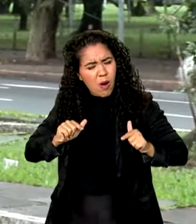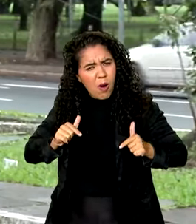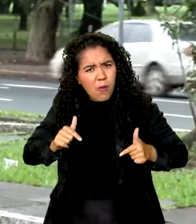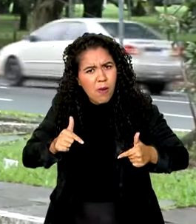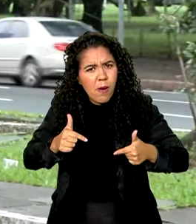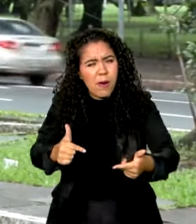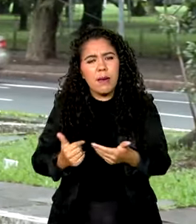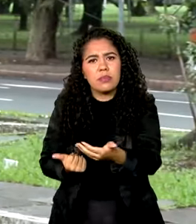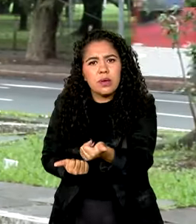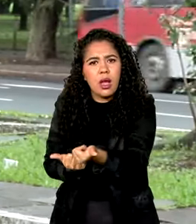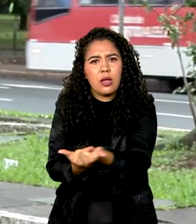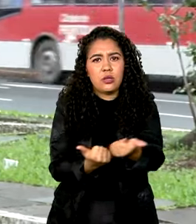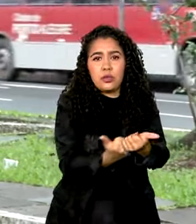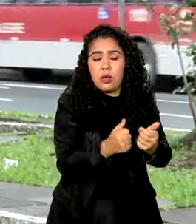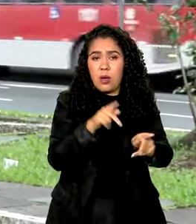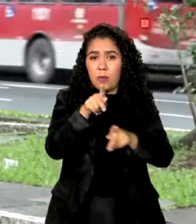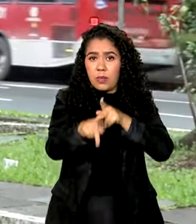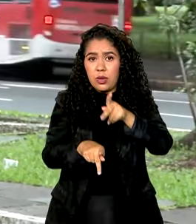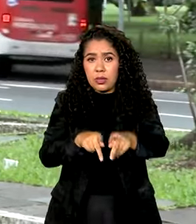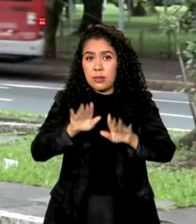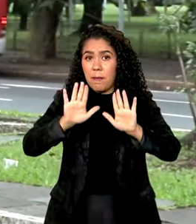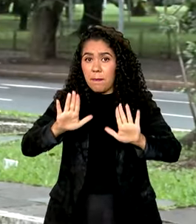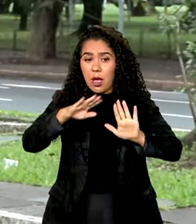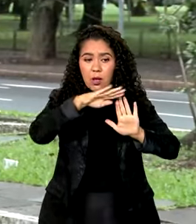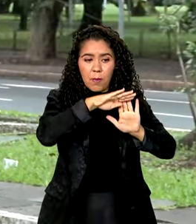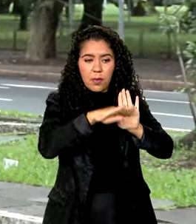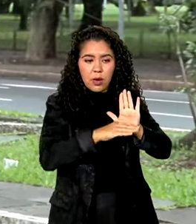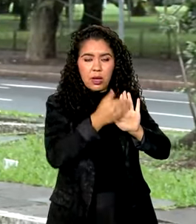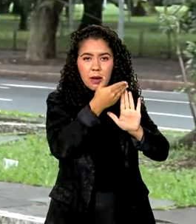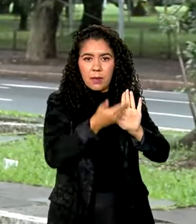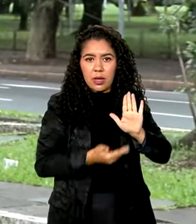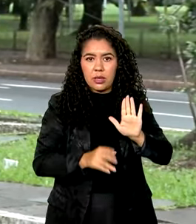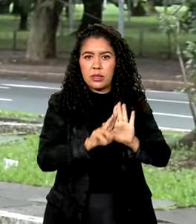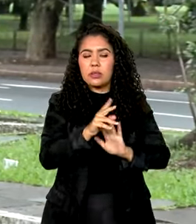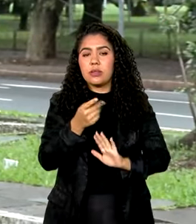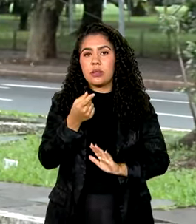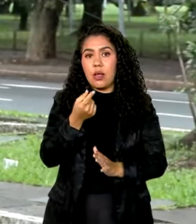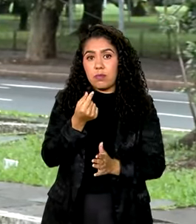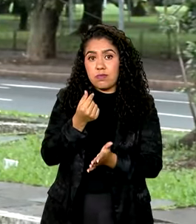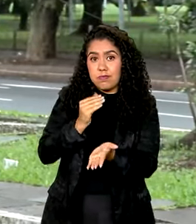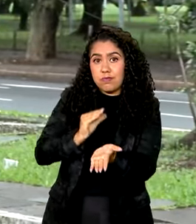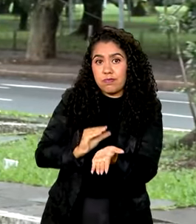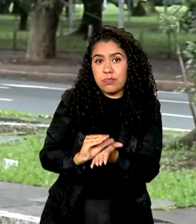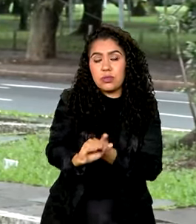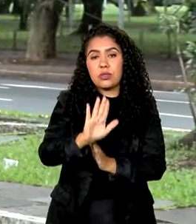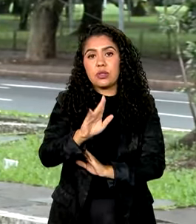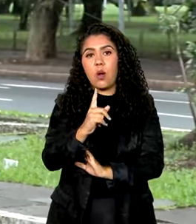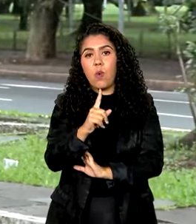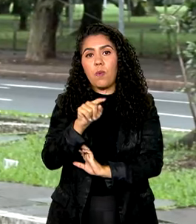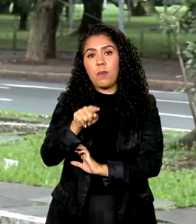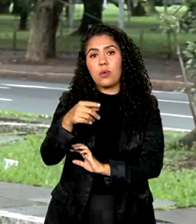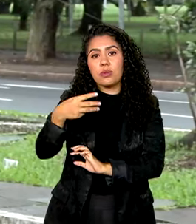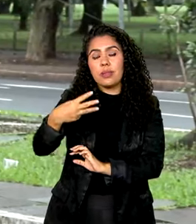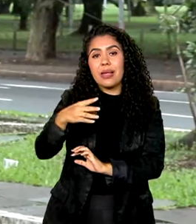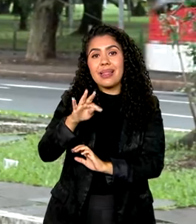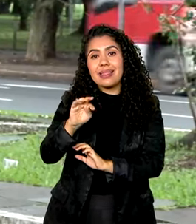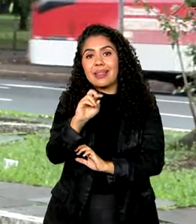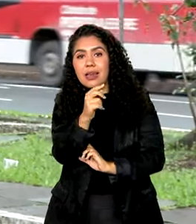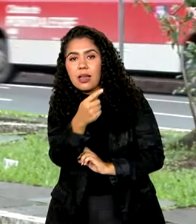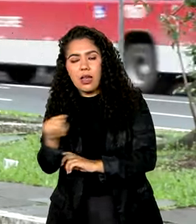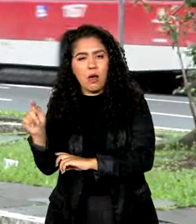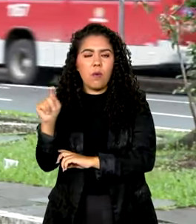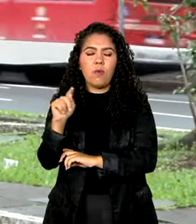aqui do estado. Só o PRONAMP já liberou 1,3 bilhão para pequenas empresas, para que elas retomem